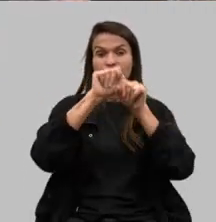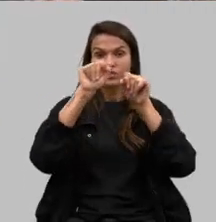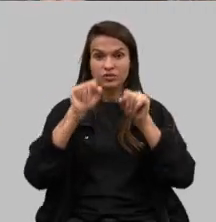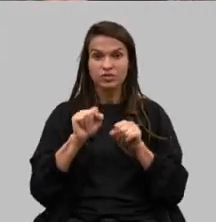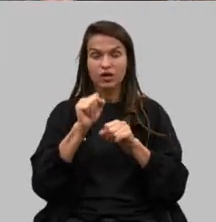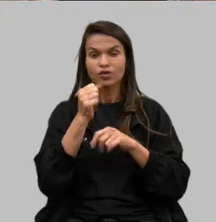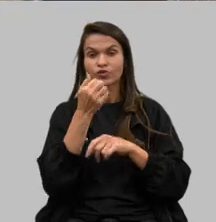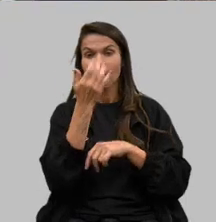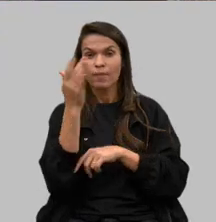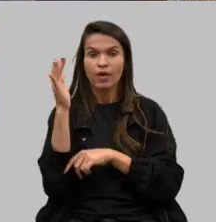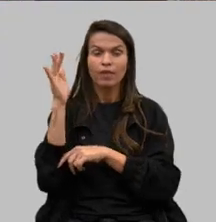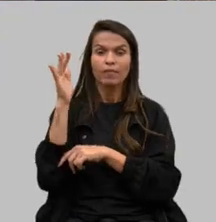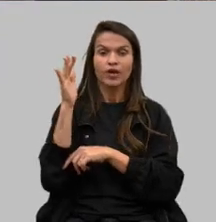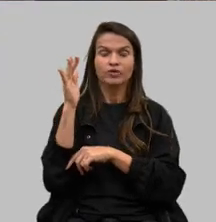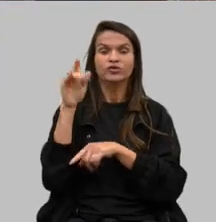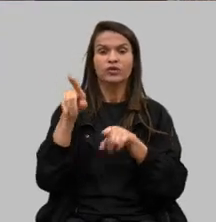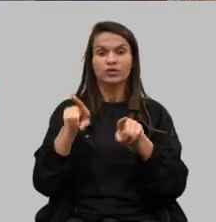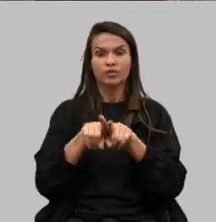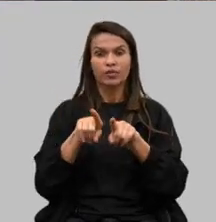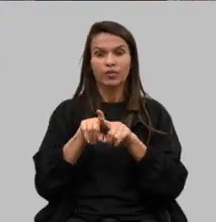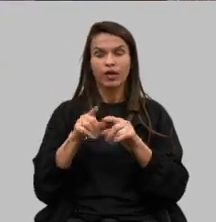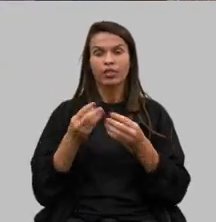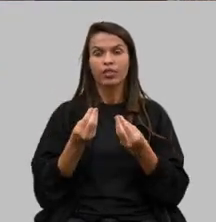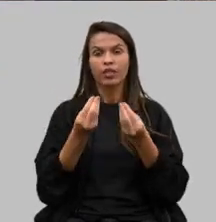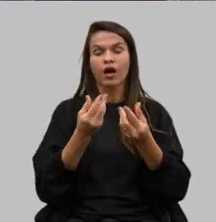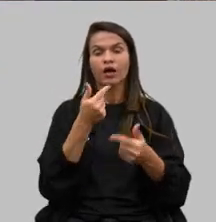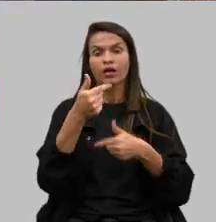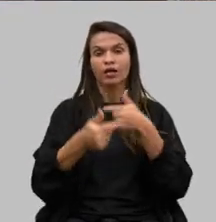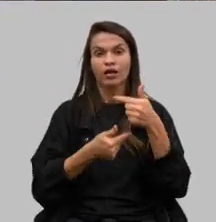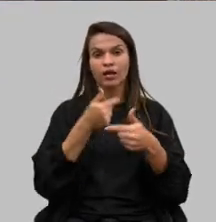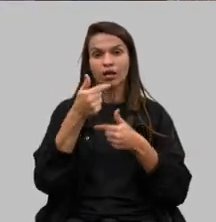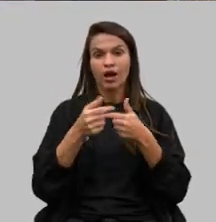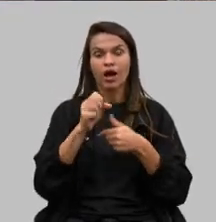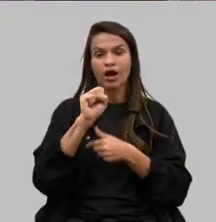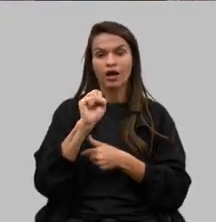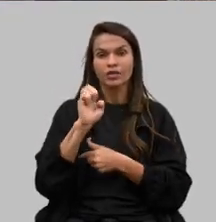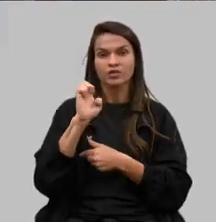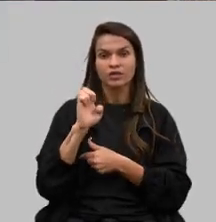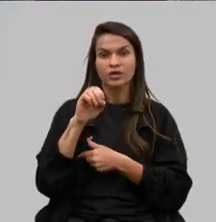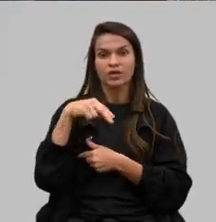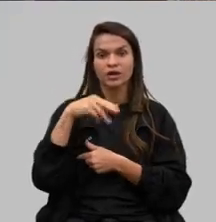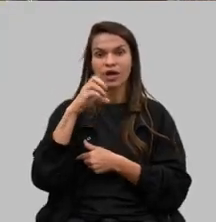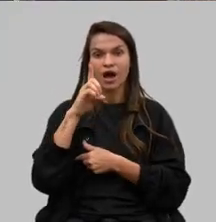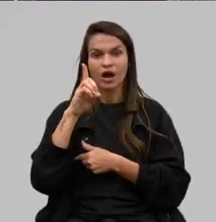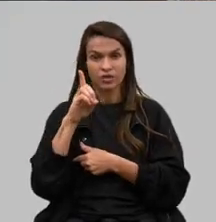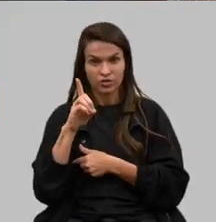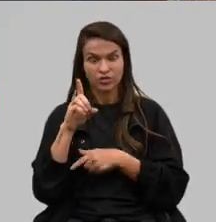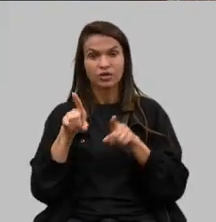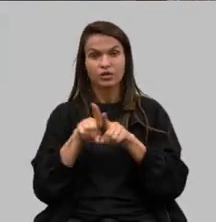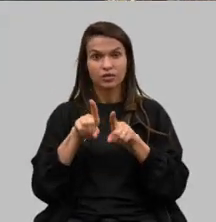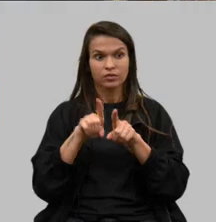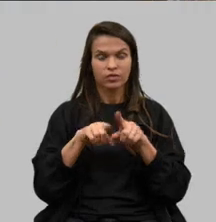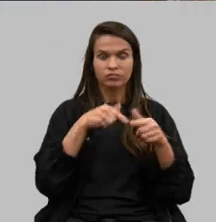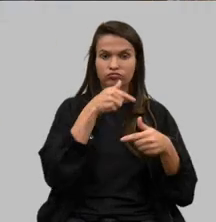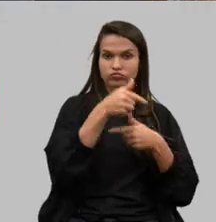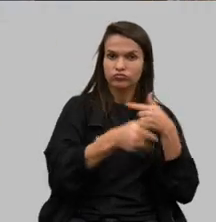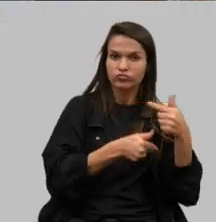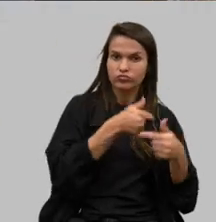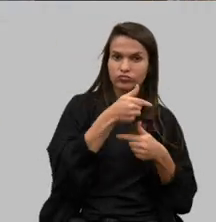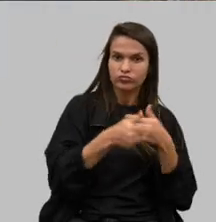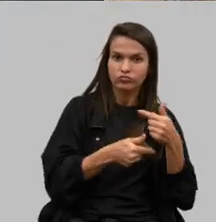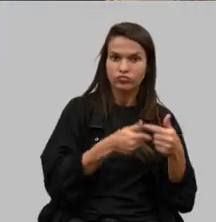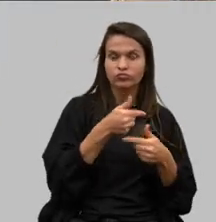ambiente e que está doando serviço a semad ao mesmo tempo que atua ou atuará ou